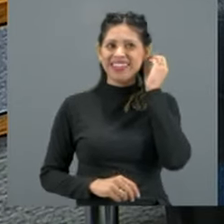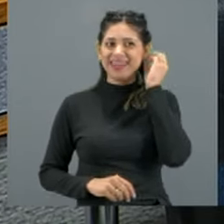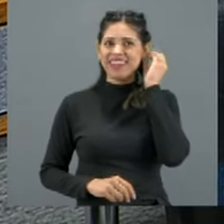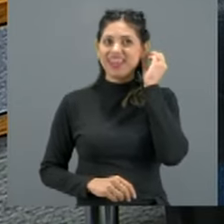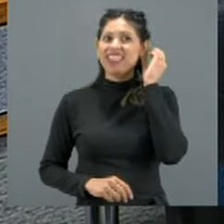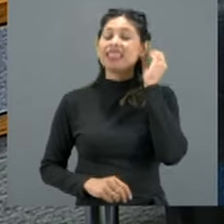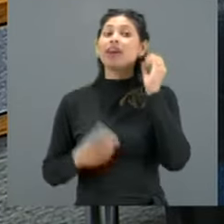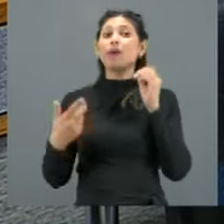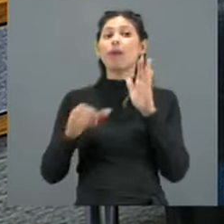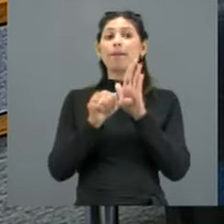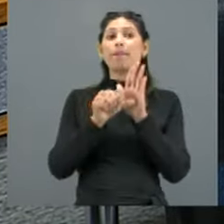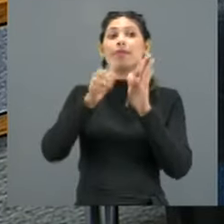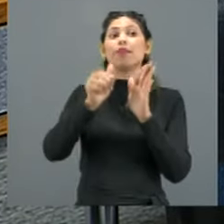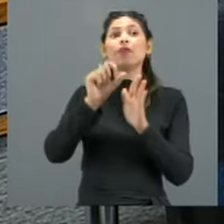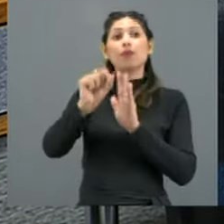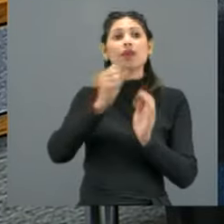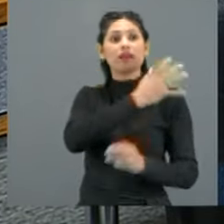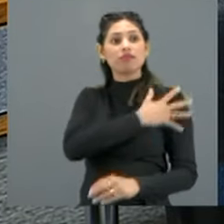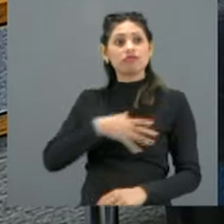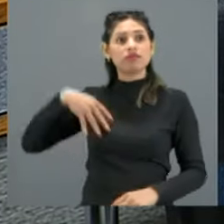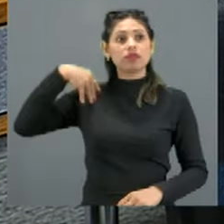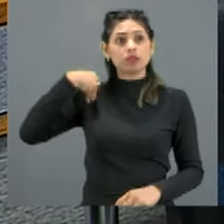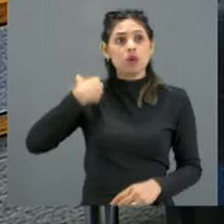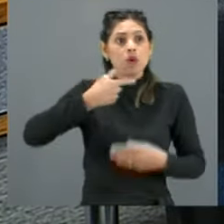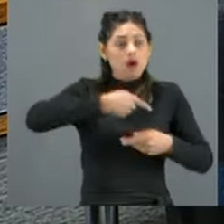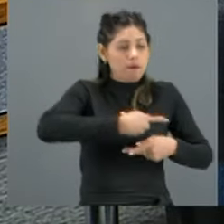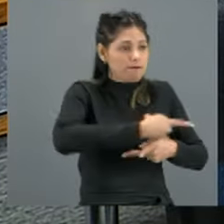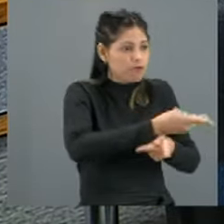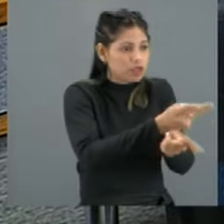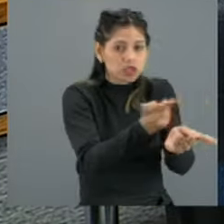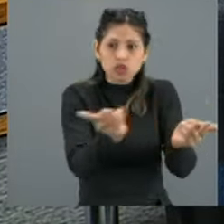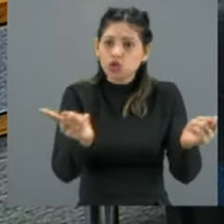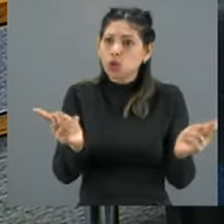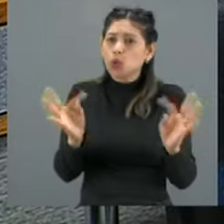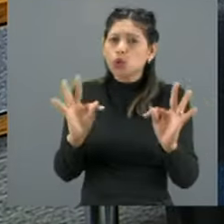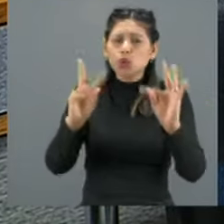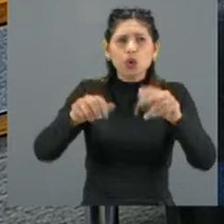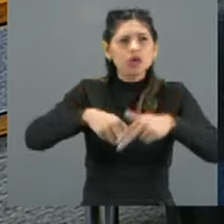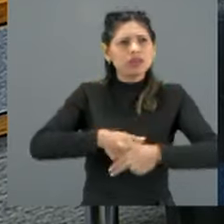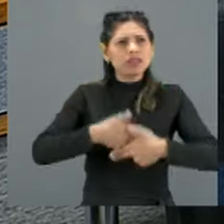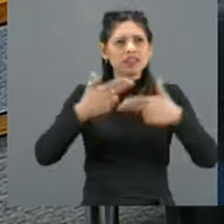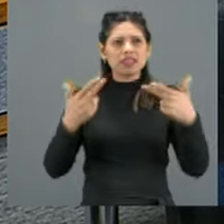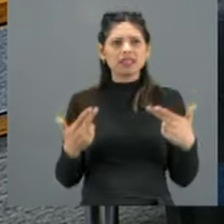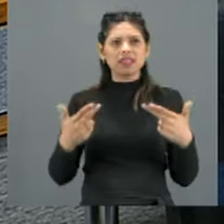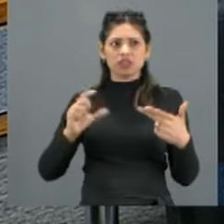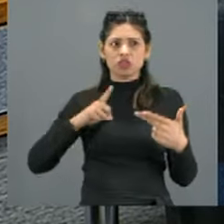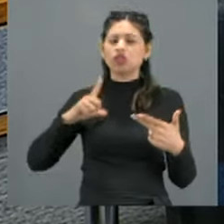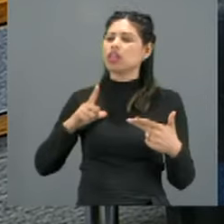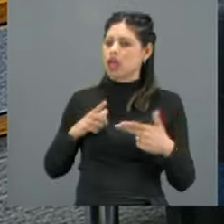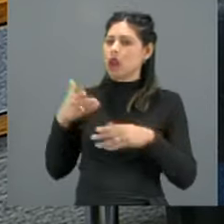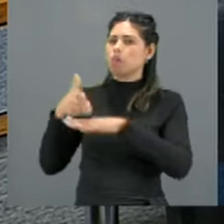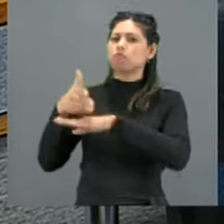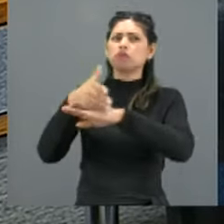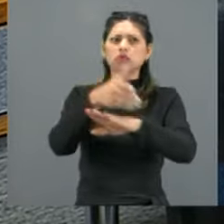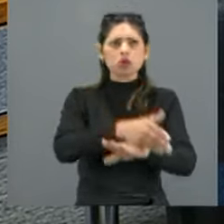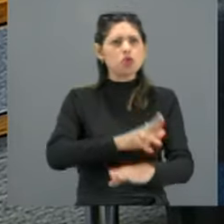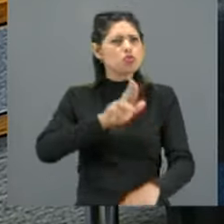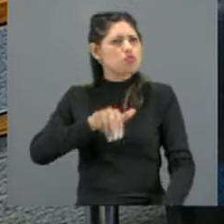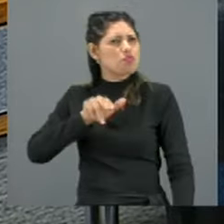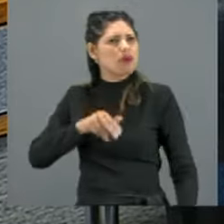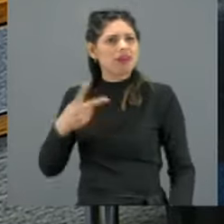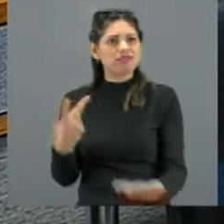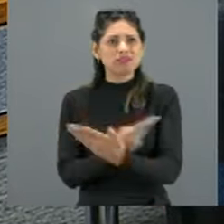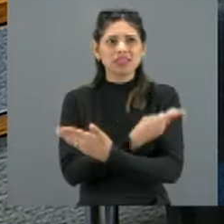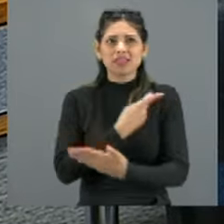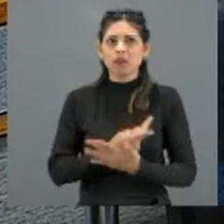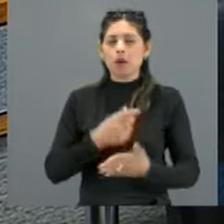primeira-dama que mais ela visitou todas as etnias no estado do Mato Grosso. Não existiu isso em nenhuma primeira-dama do estado do Mato Grosso.